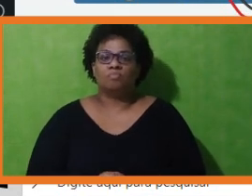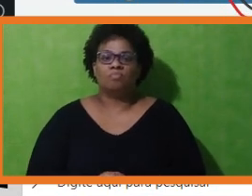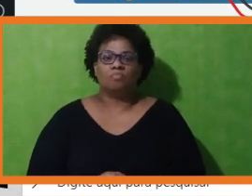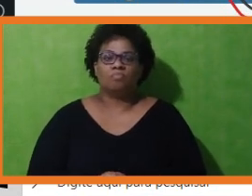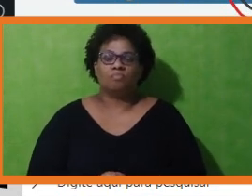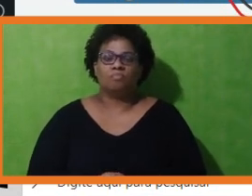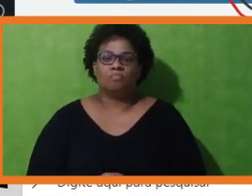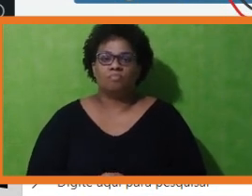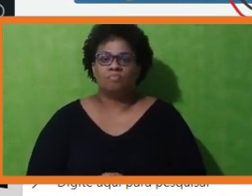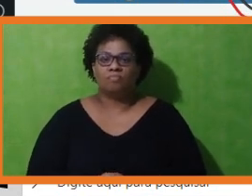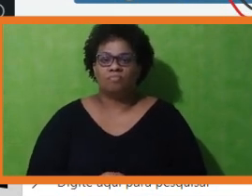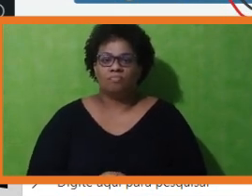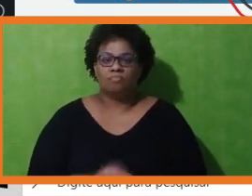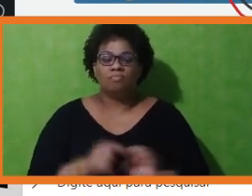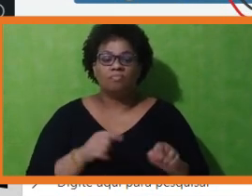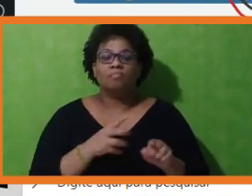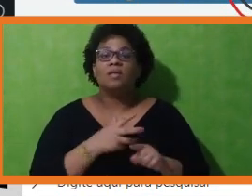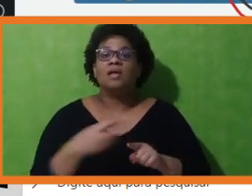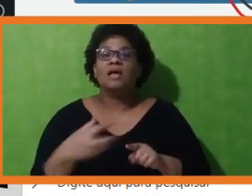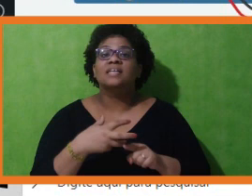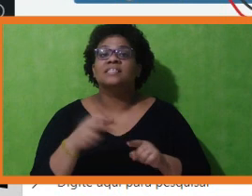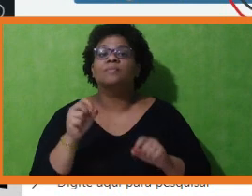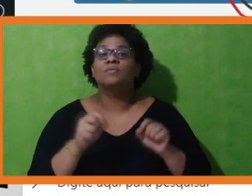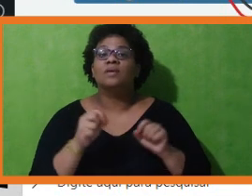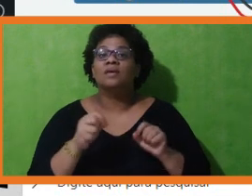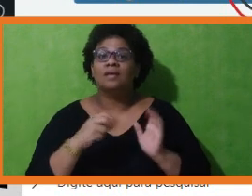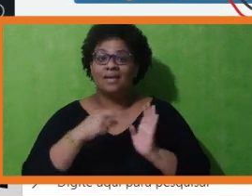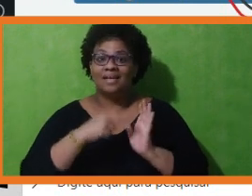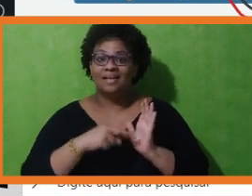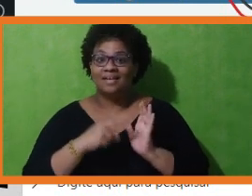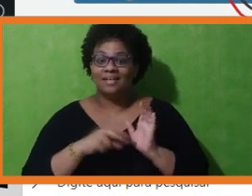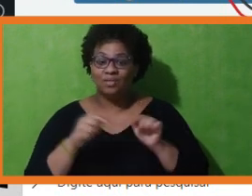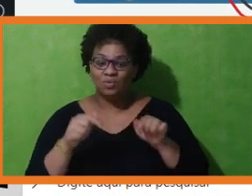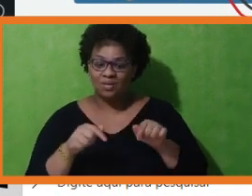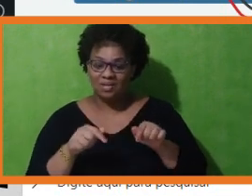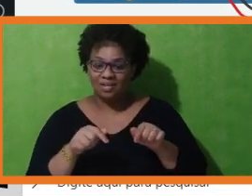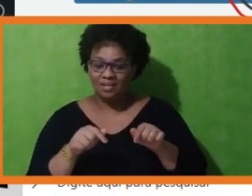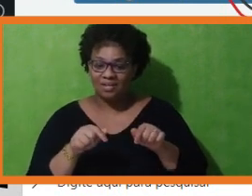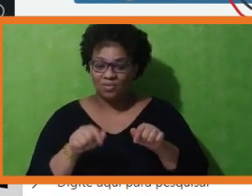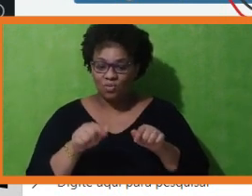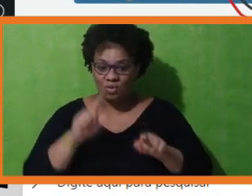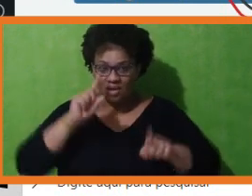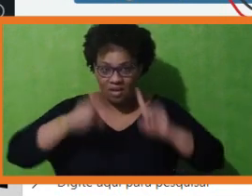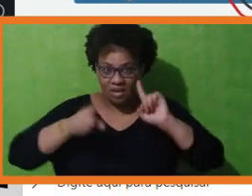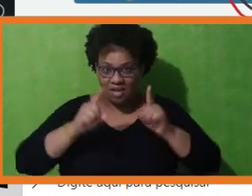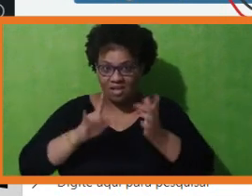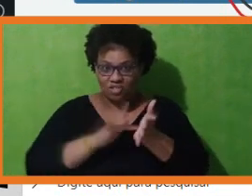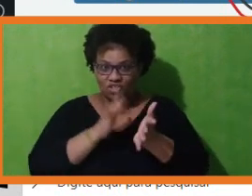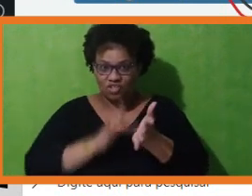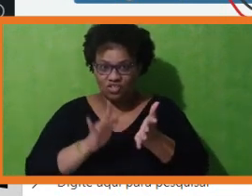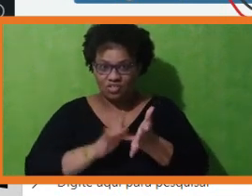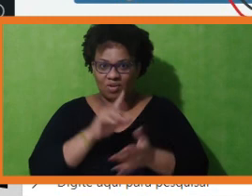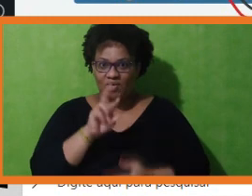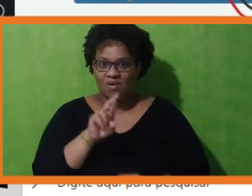botão 1, recebe o quê? Recebe a leitura digital, ou seja, o